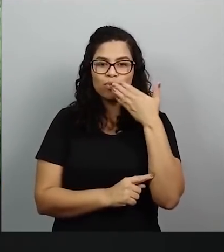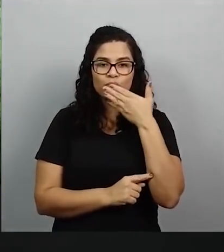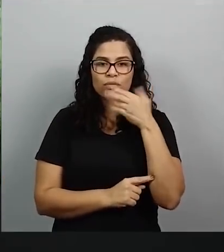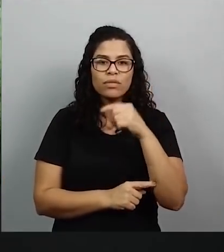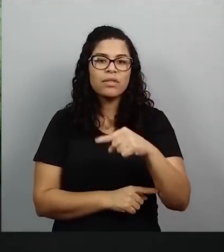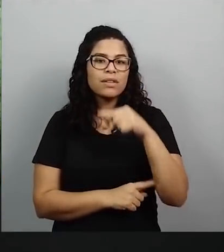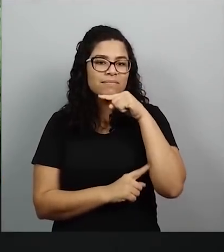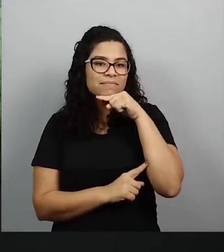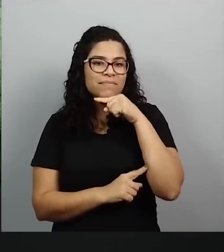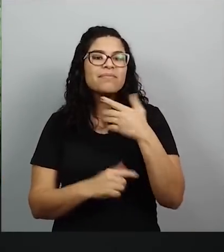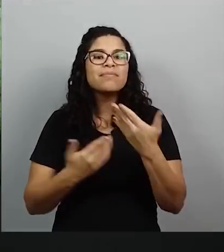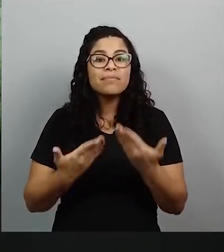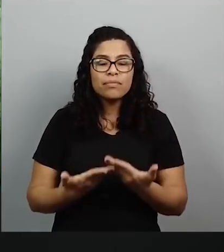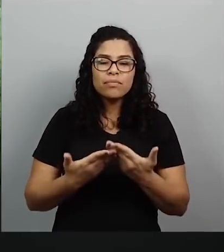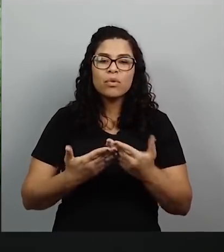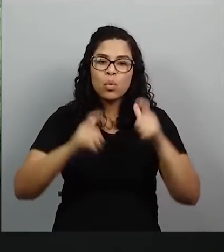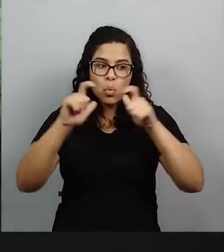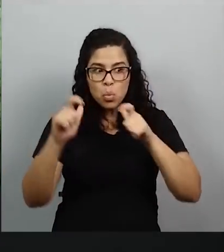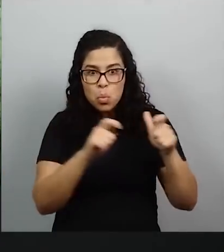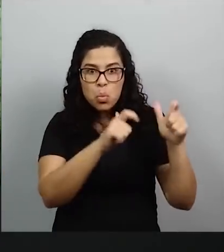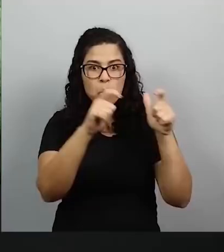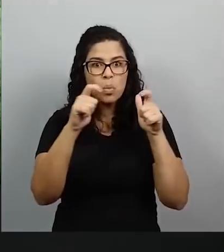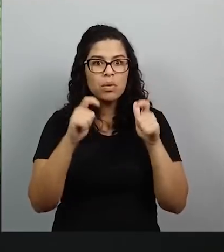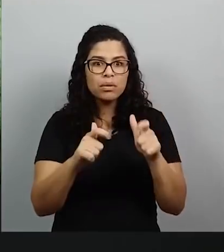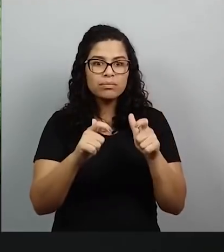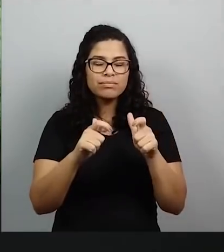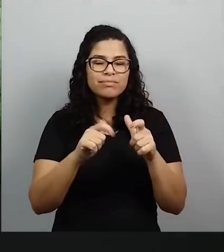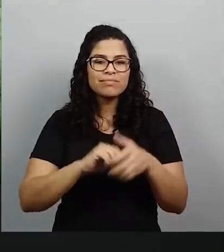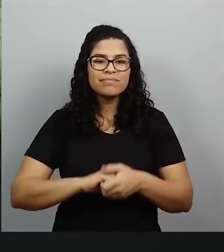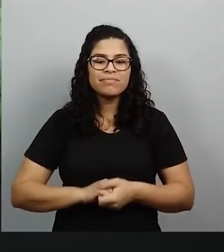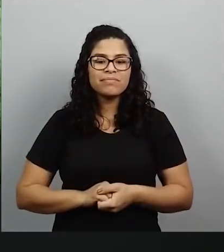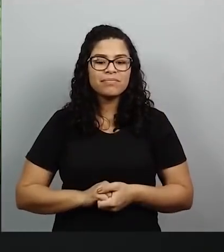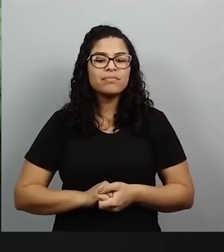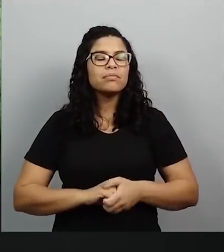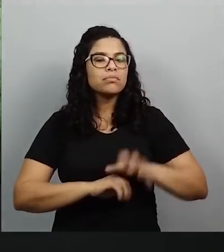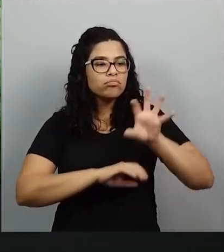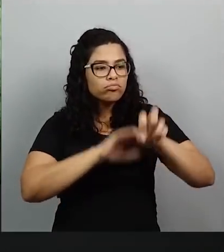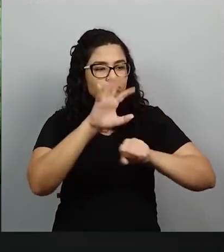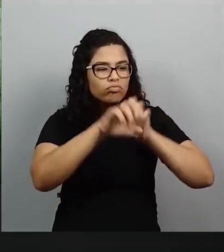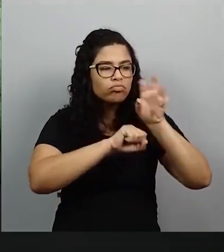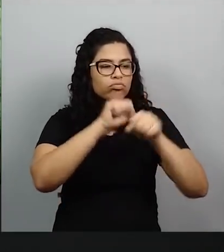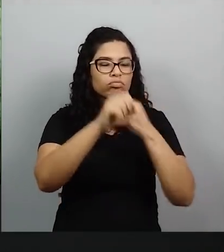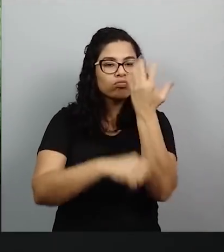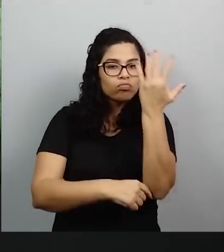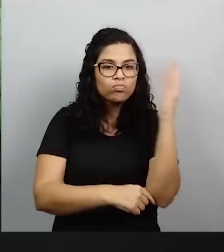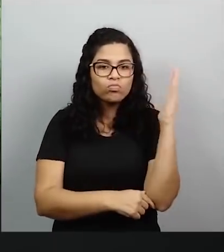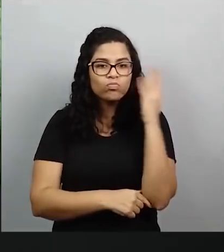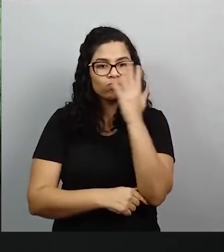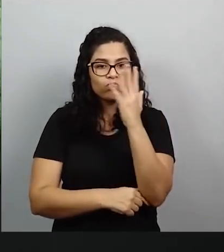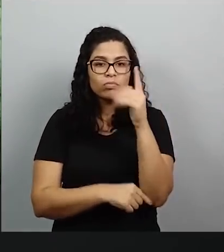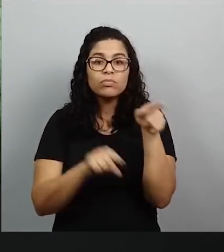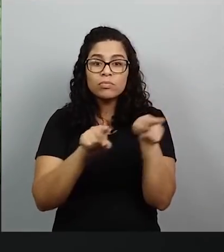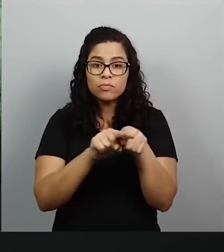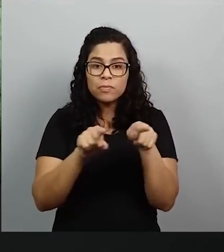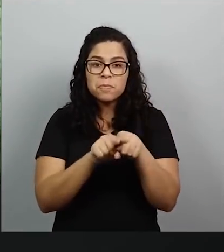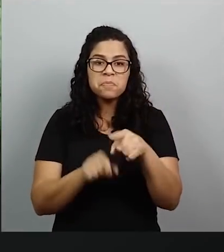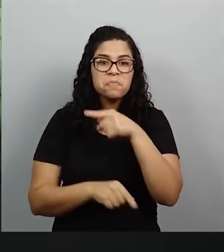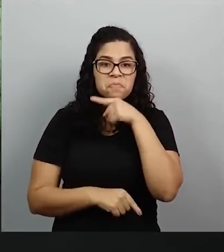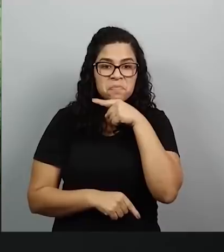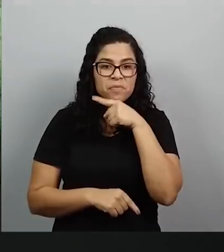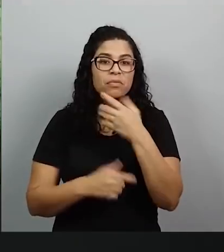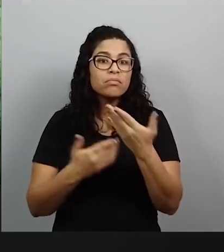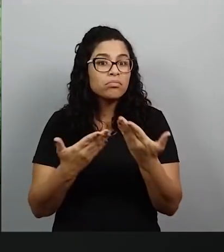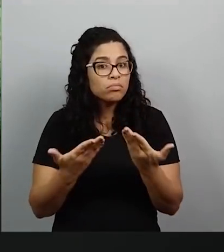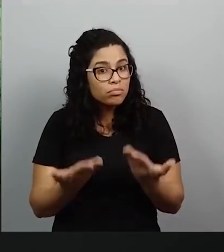cana-de-açúcar na região. Então, essa intensificação da exploração da Mata Atlântica para a utilização do pau-brasil